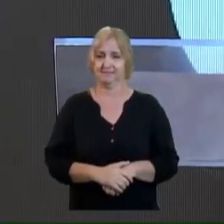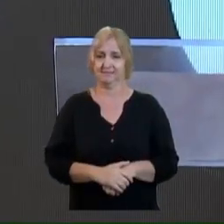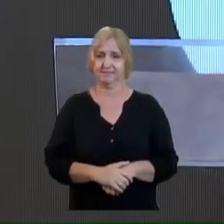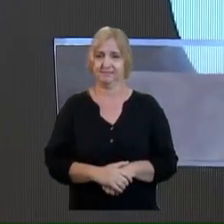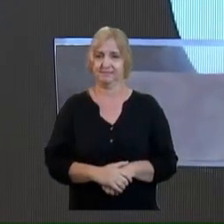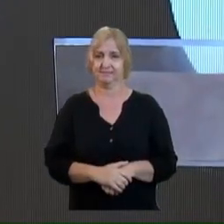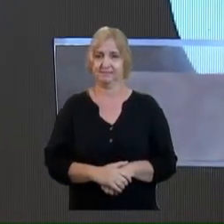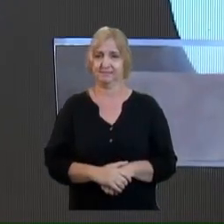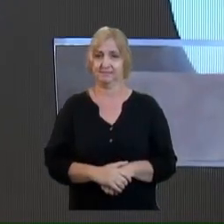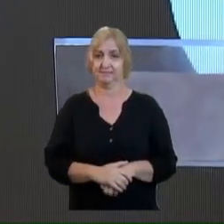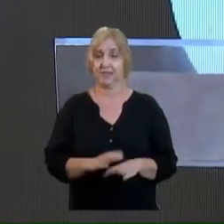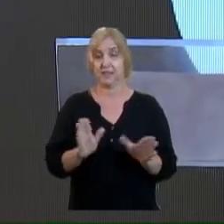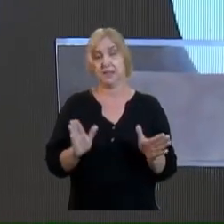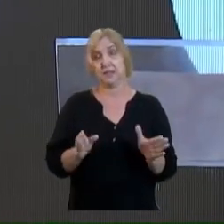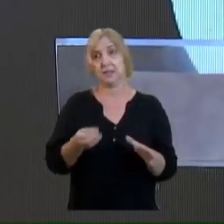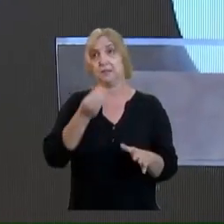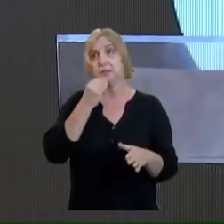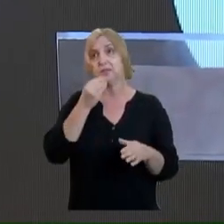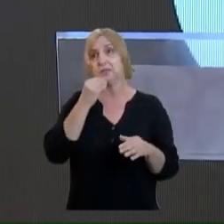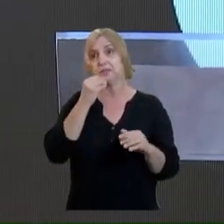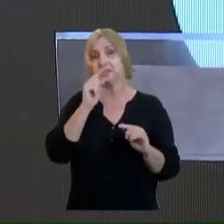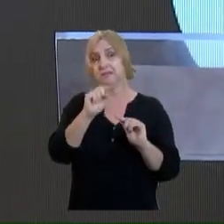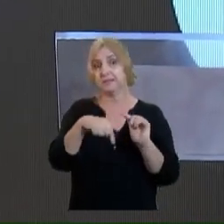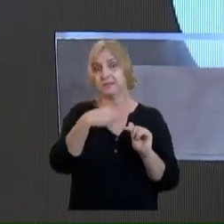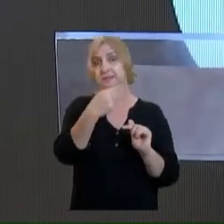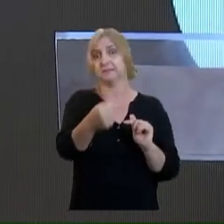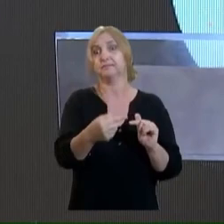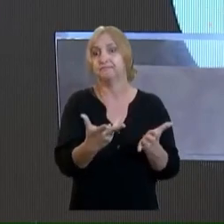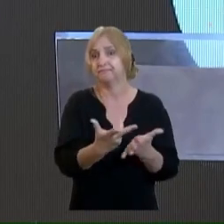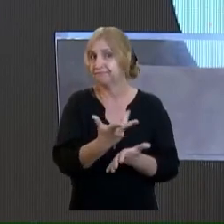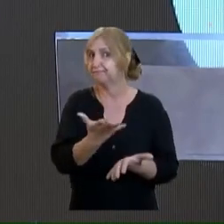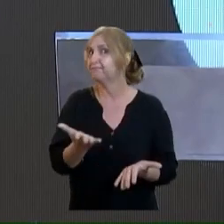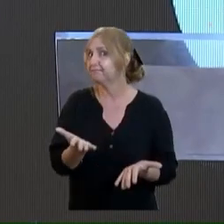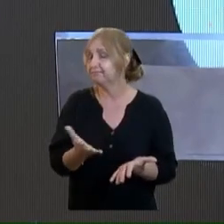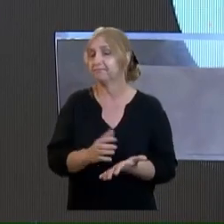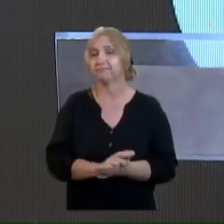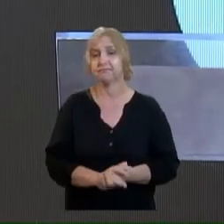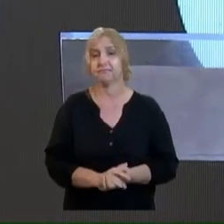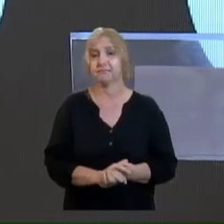Não sei o que podia ter acontecido lá na frente.